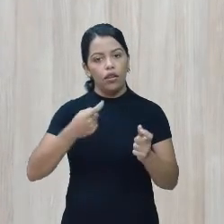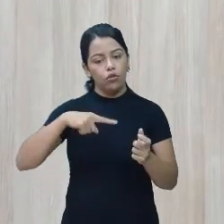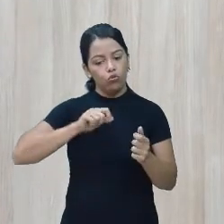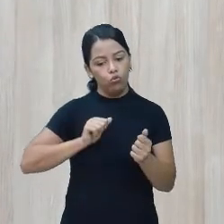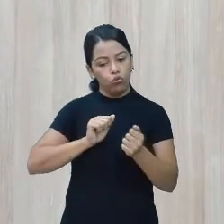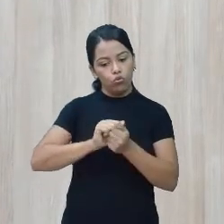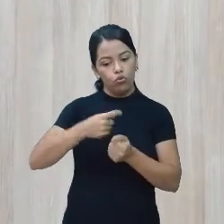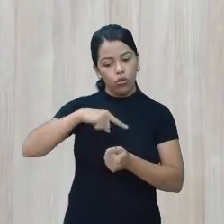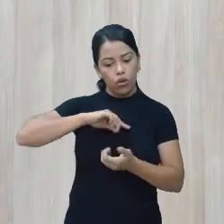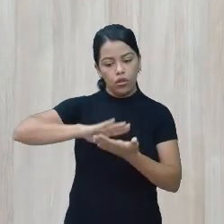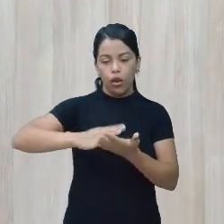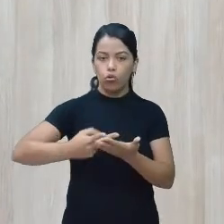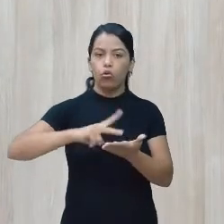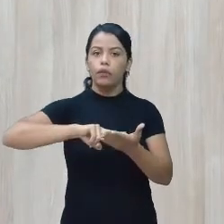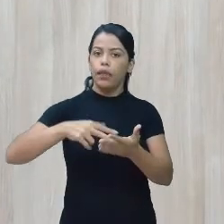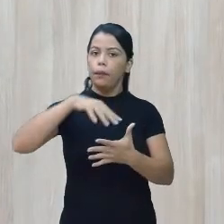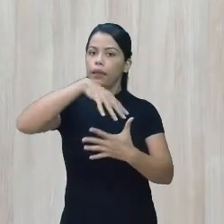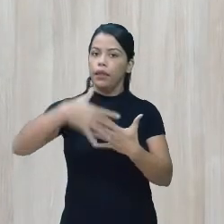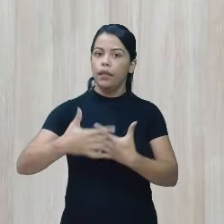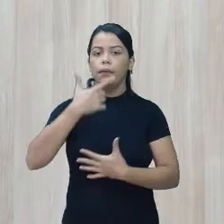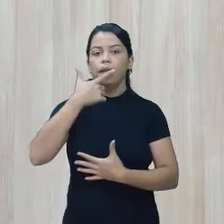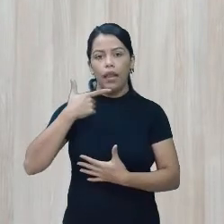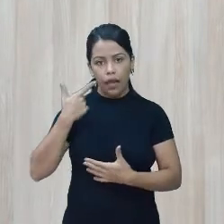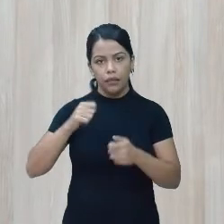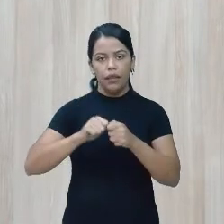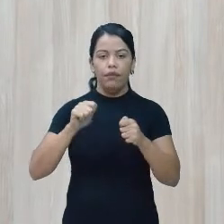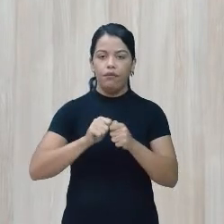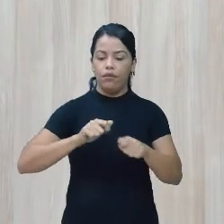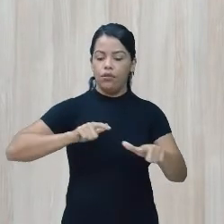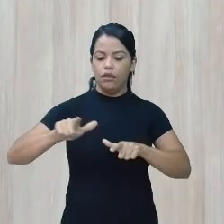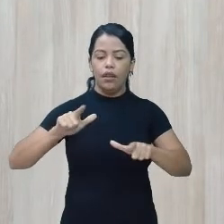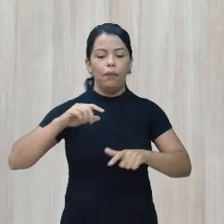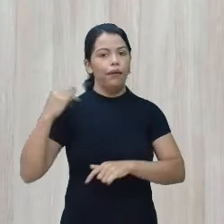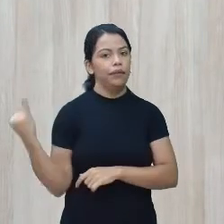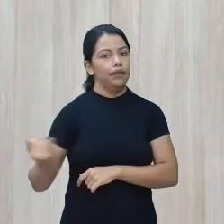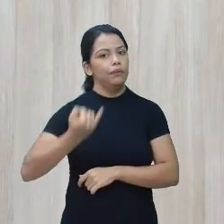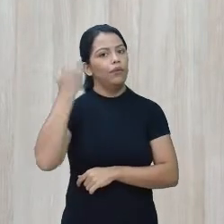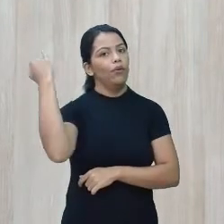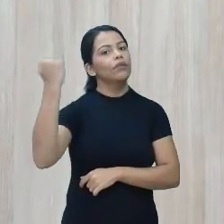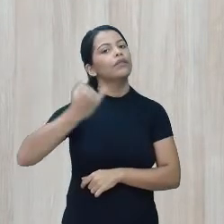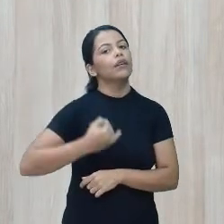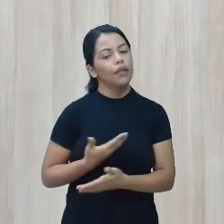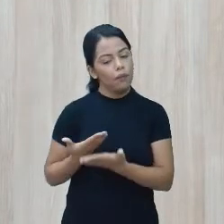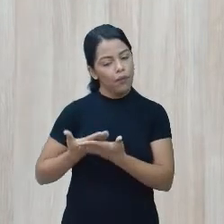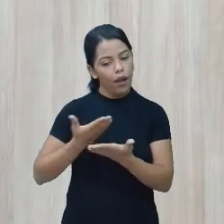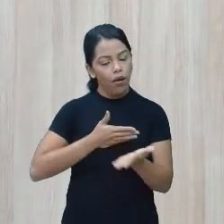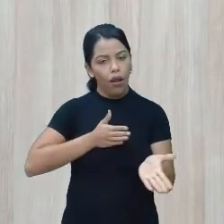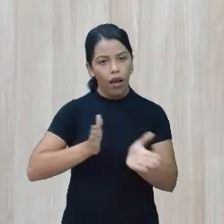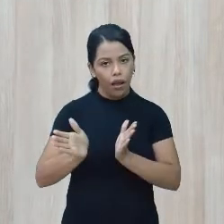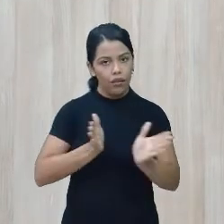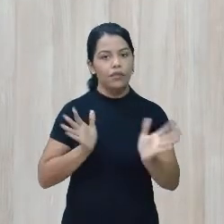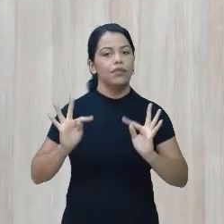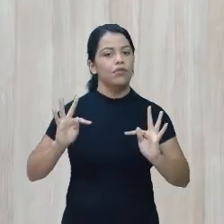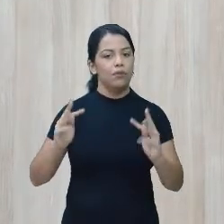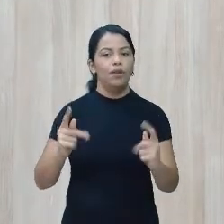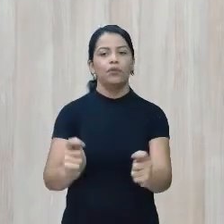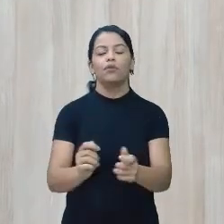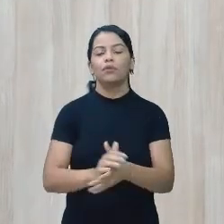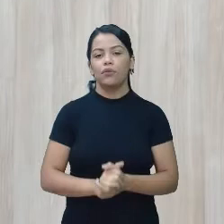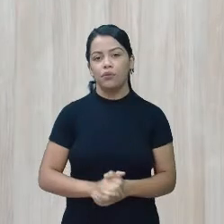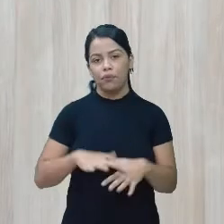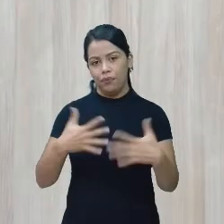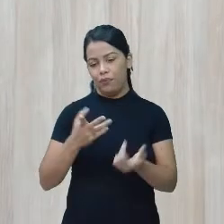aqui é a nossa intérprete de Libras, fazer esse trabalho tão importante para que as aulas cheguem a todos e todas. E também, como